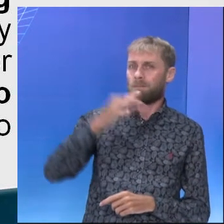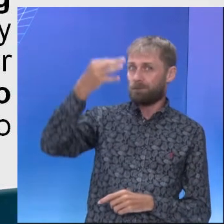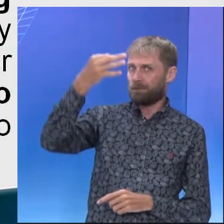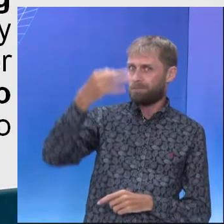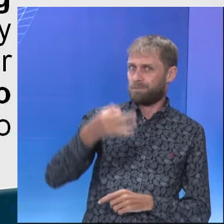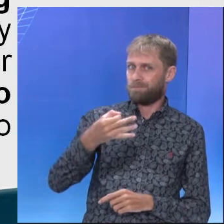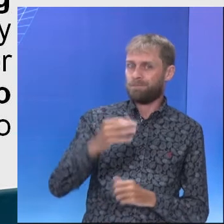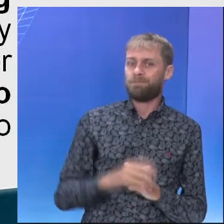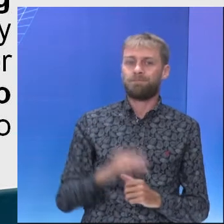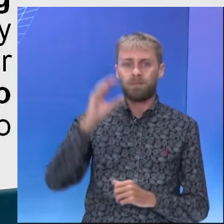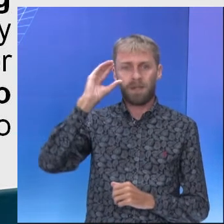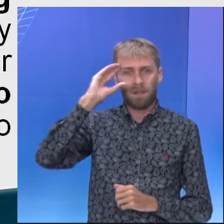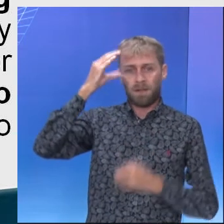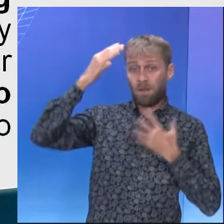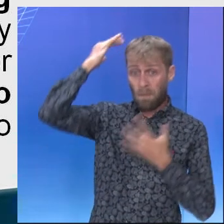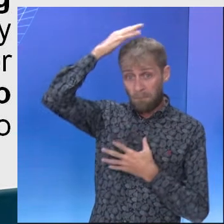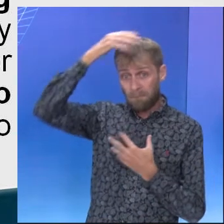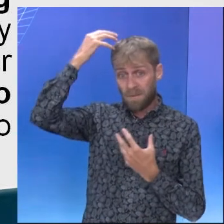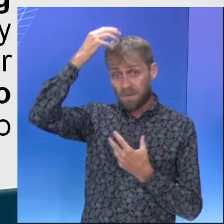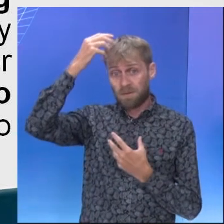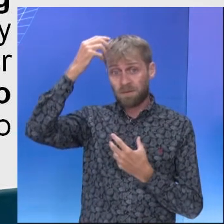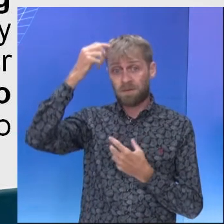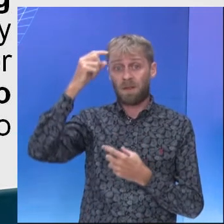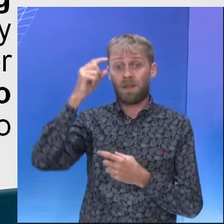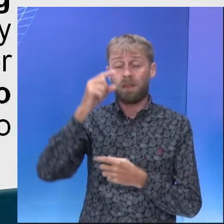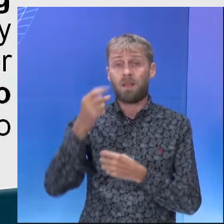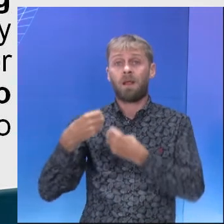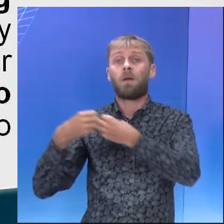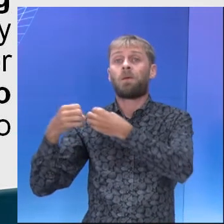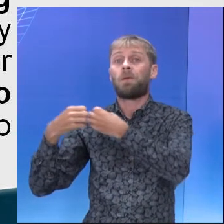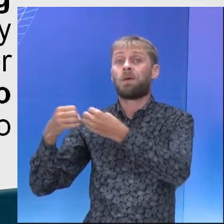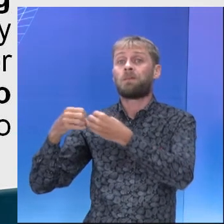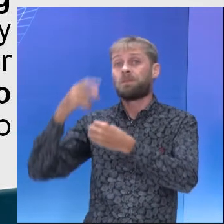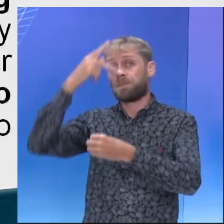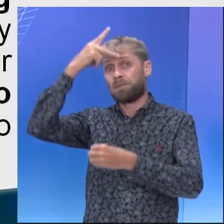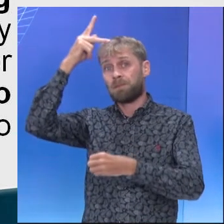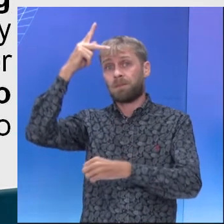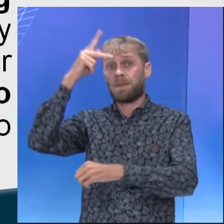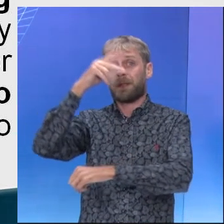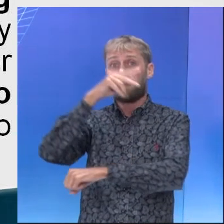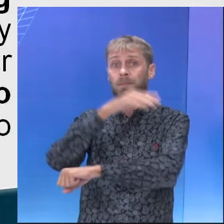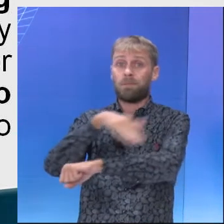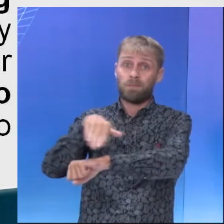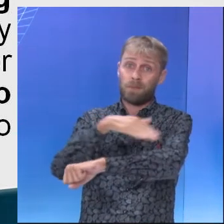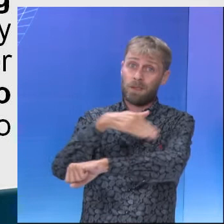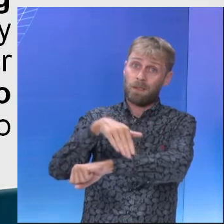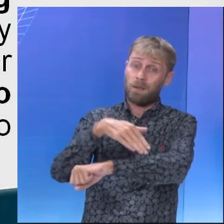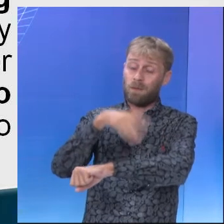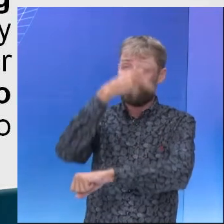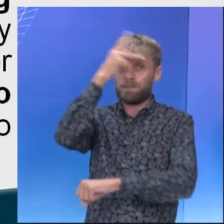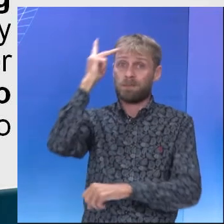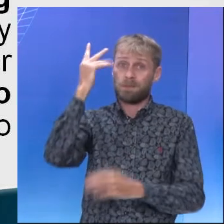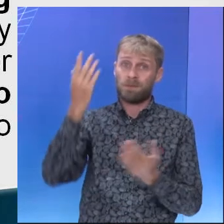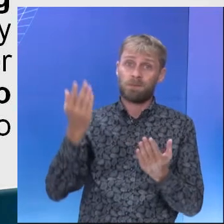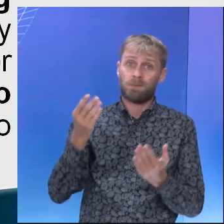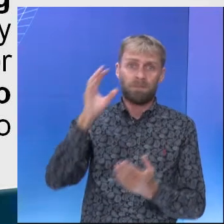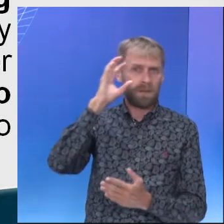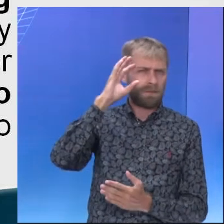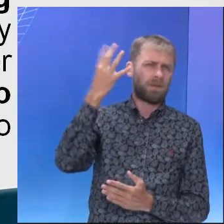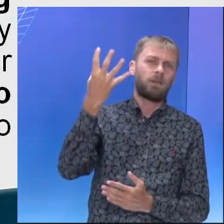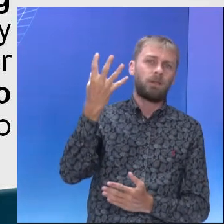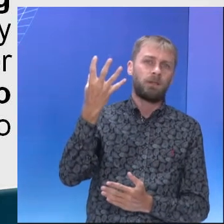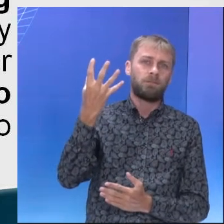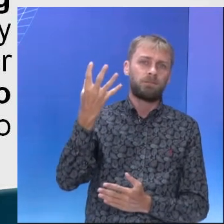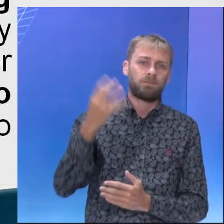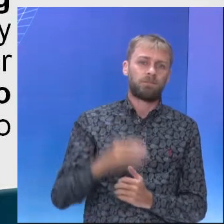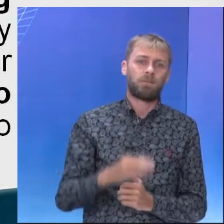geralmente a questão. Creating showers on wheels for the homeless. Create é um cognato. Create de criar,